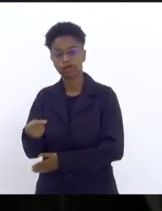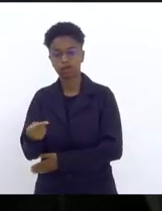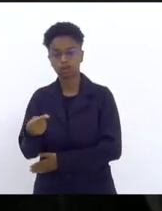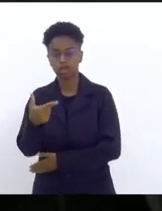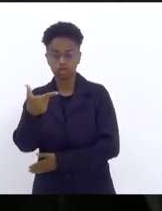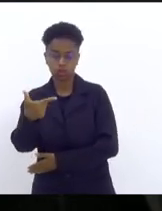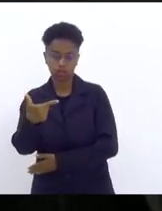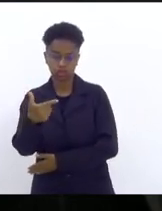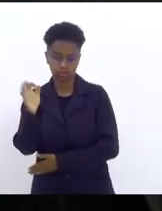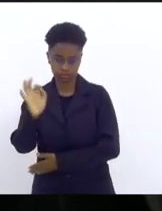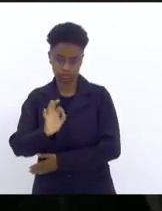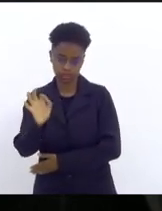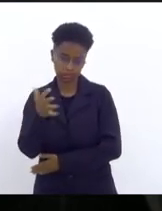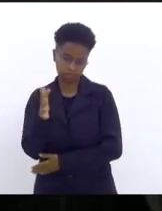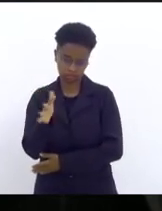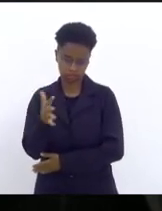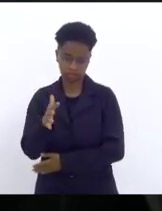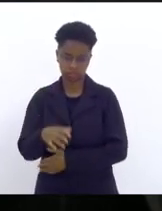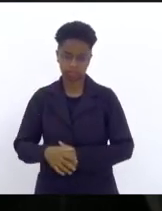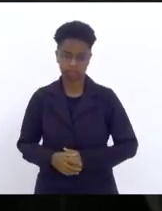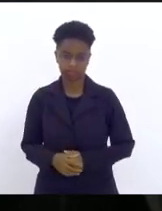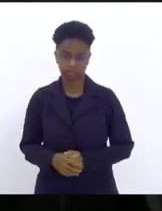5,2% aproximadamente